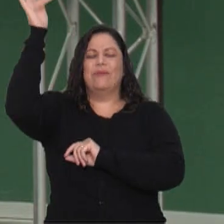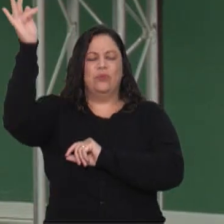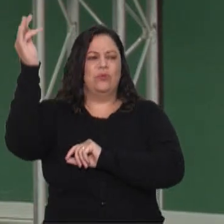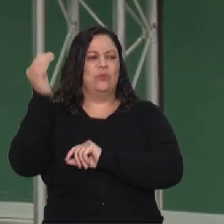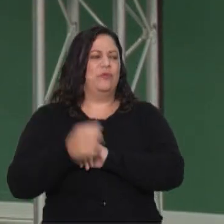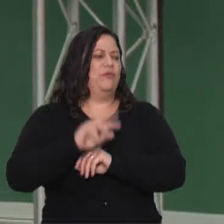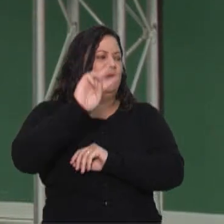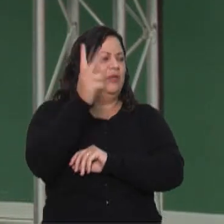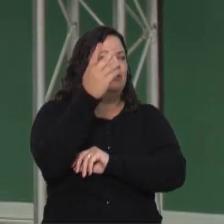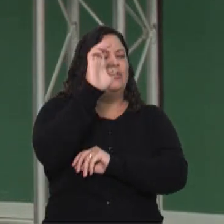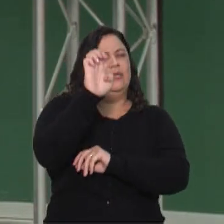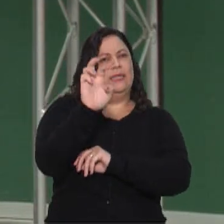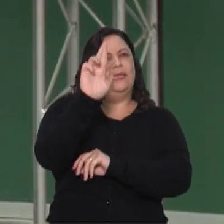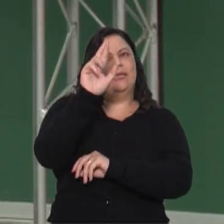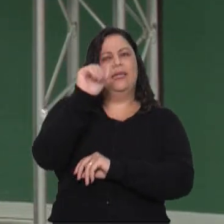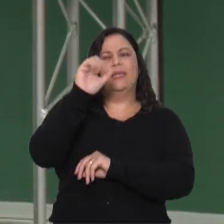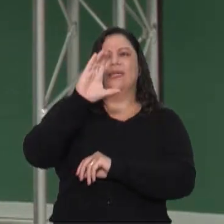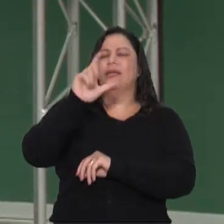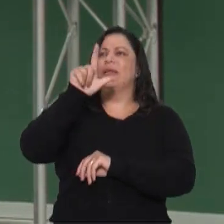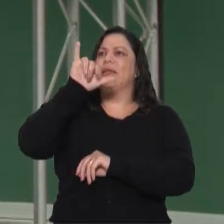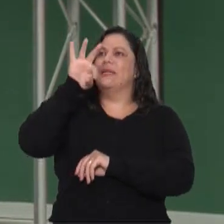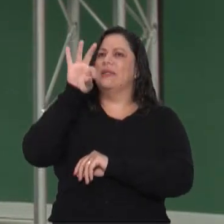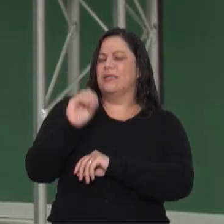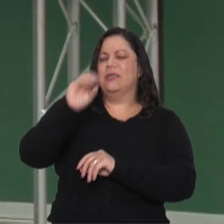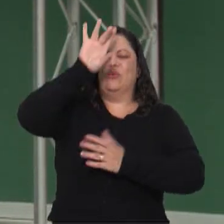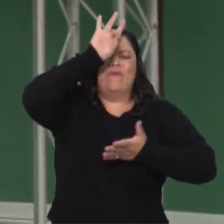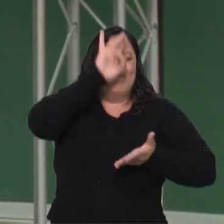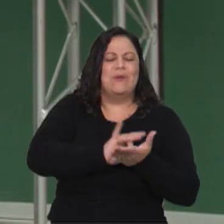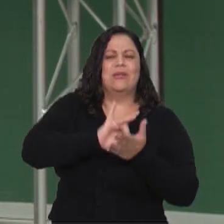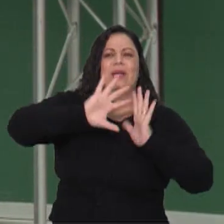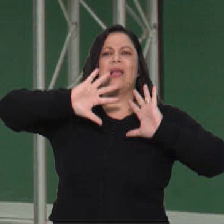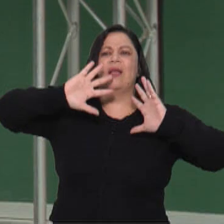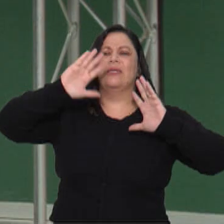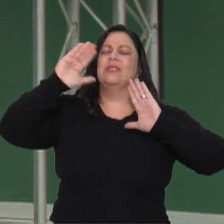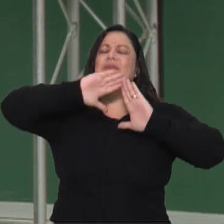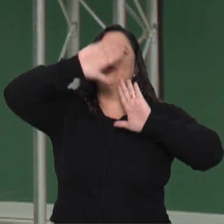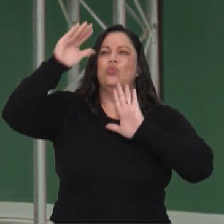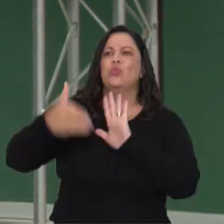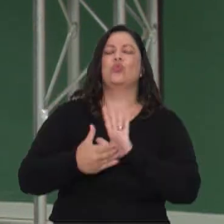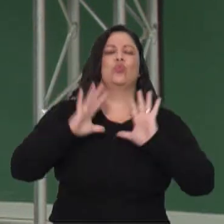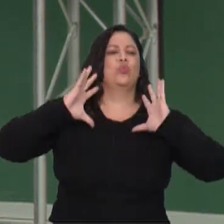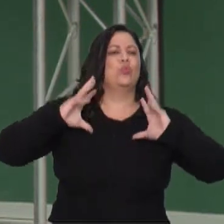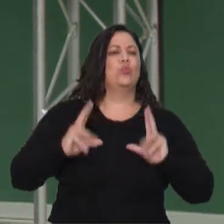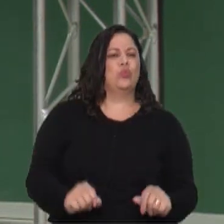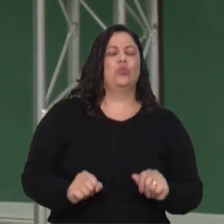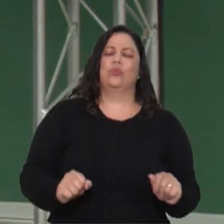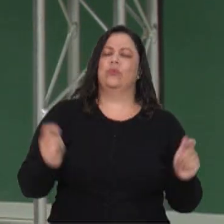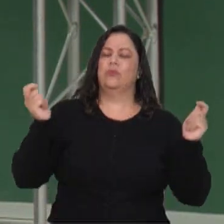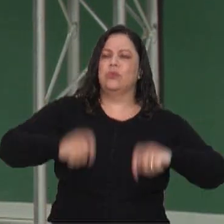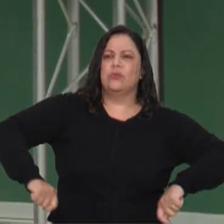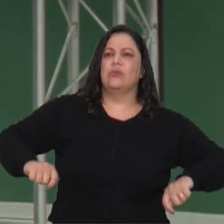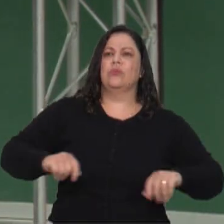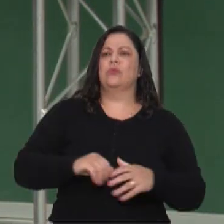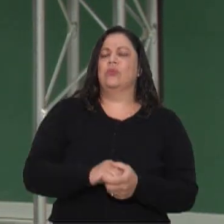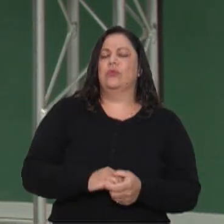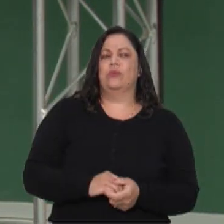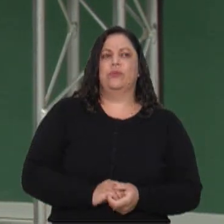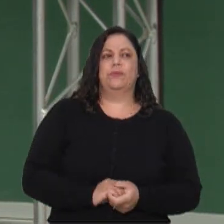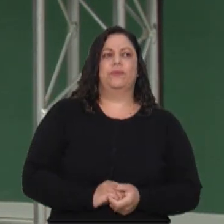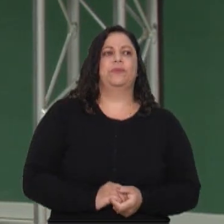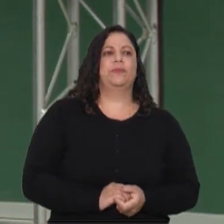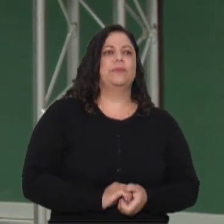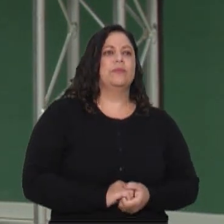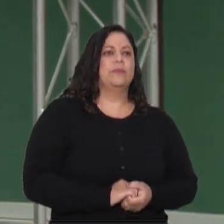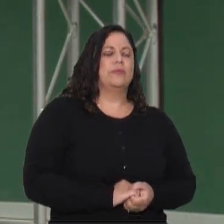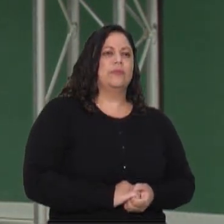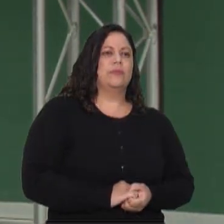de verdade absoluta, de um mundo que se pode explicar a partir de um absoluto, de um espírito absoluto, de uma verdade